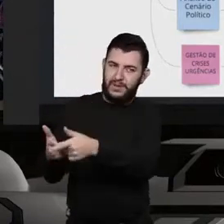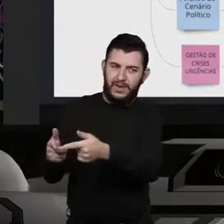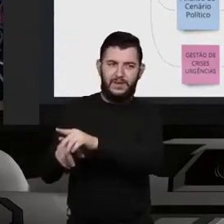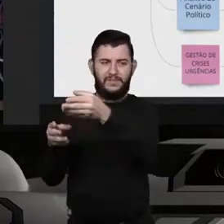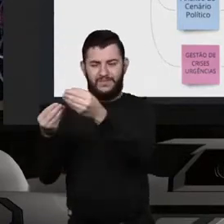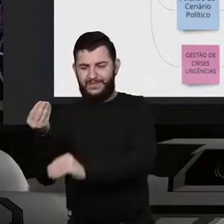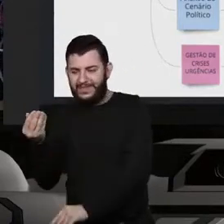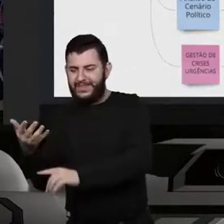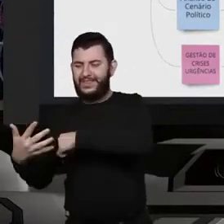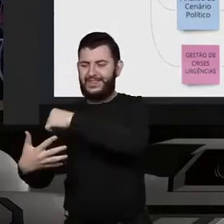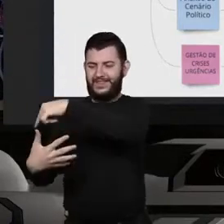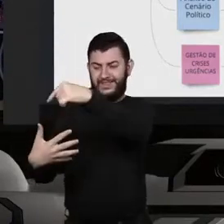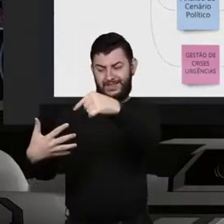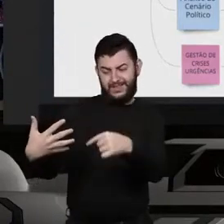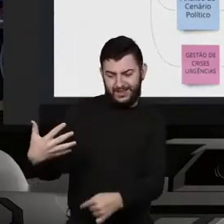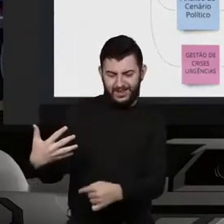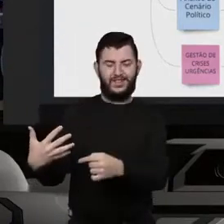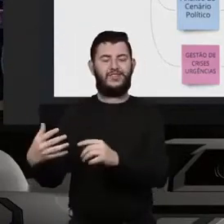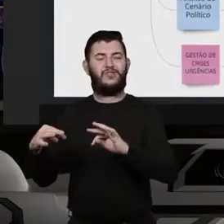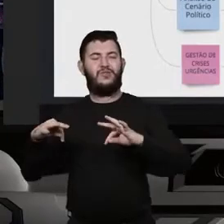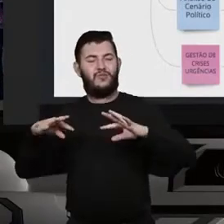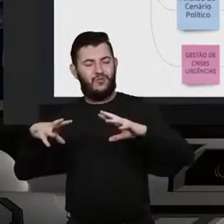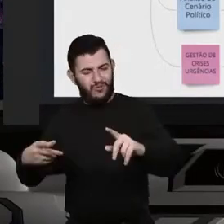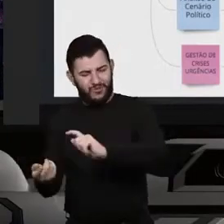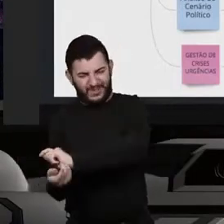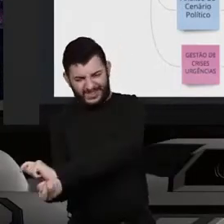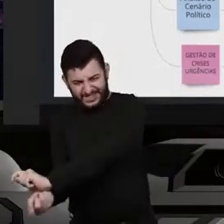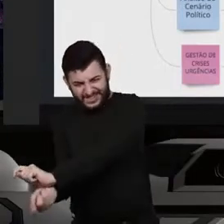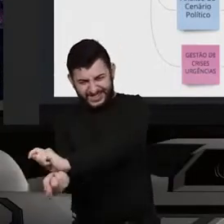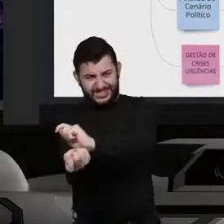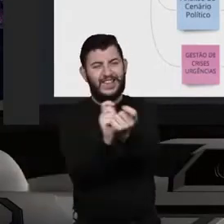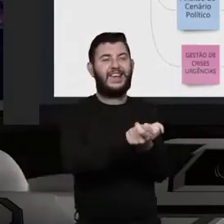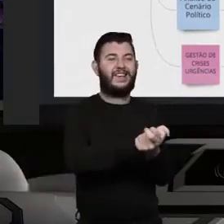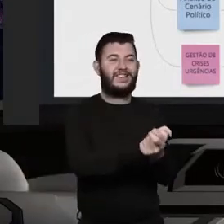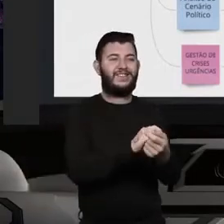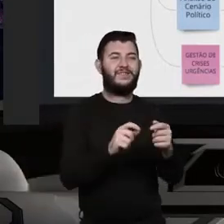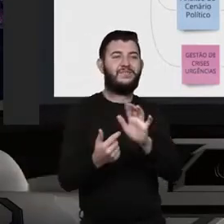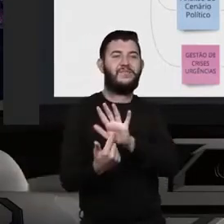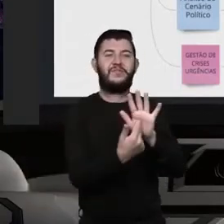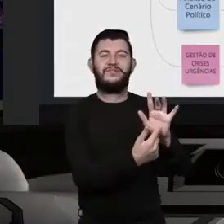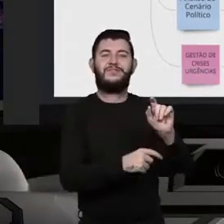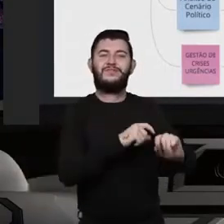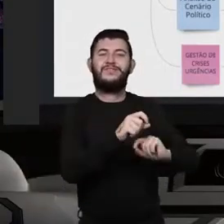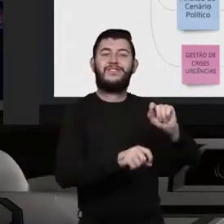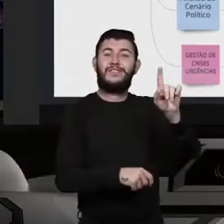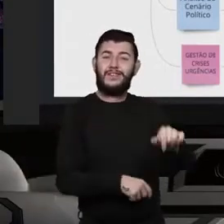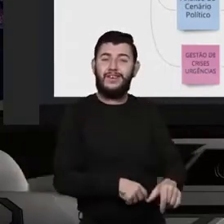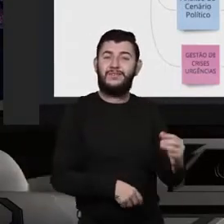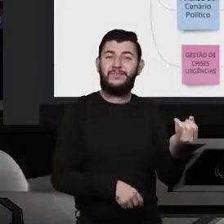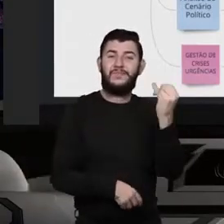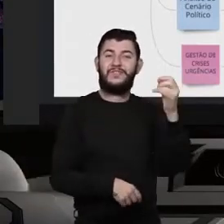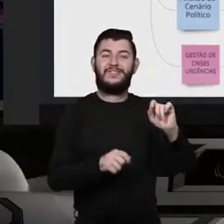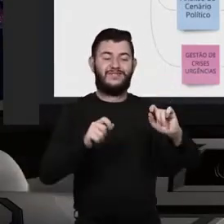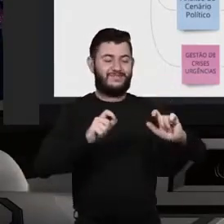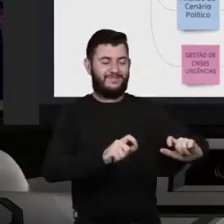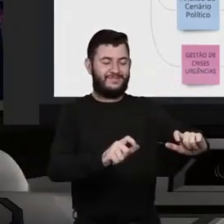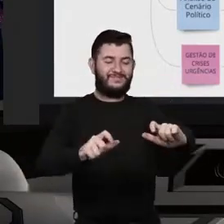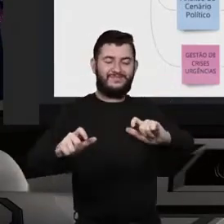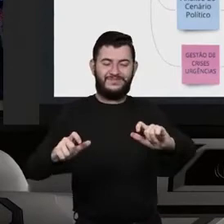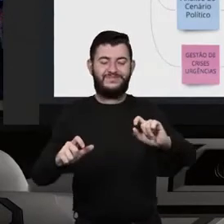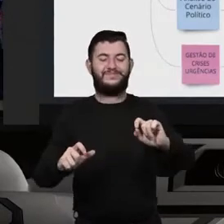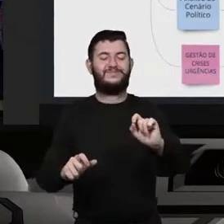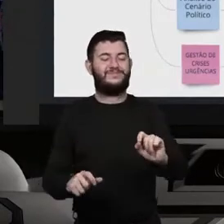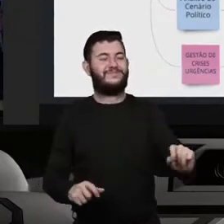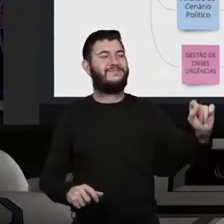Todos esses ajustes, é necessário, o que é necessário para cada território? Então, ele vai ganhando aqui contornos, né, do que